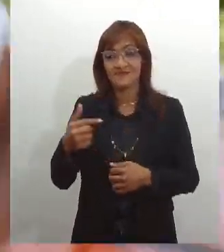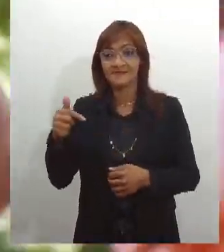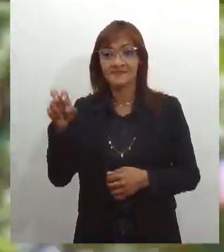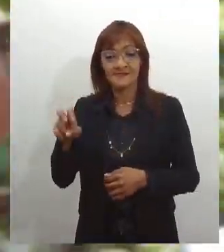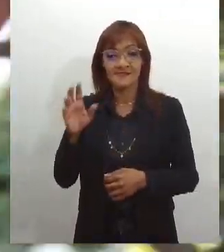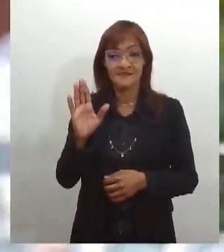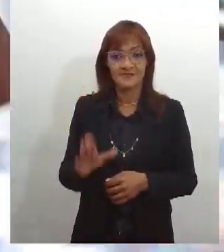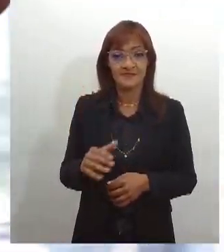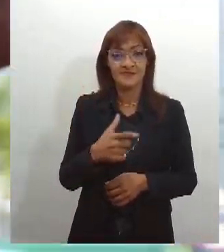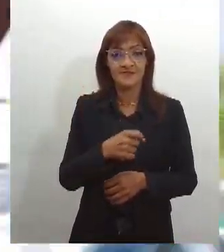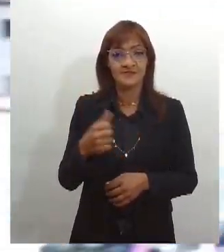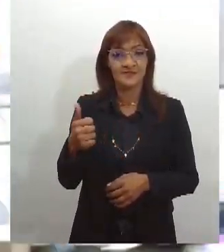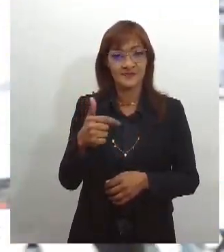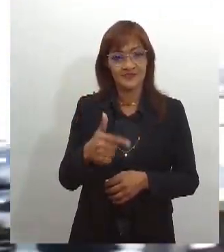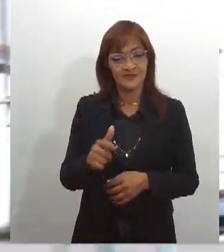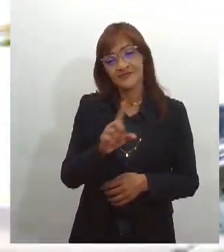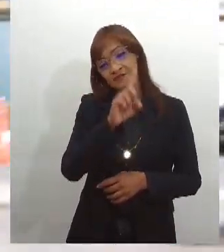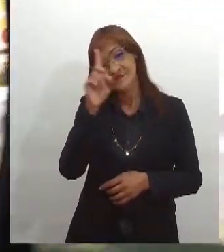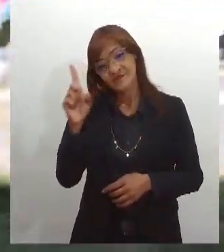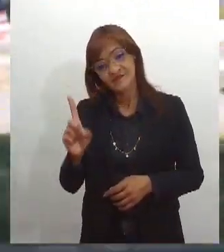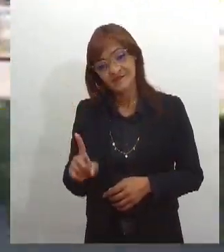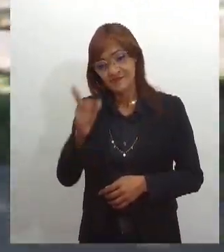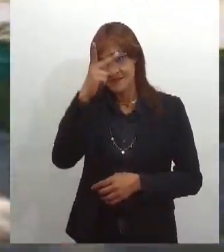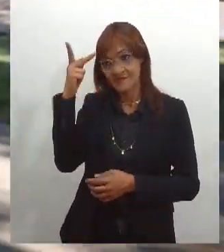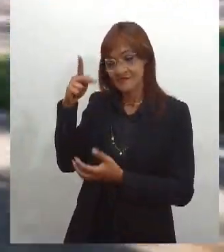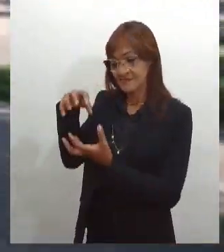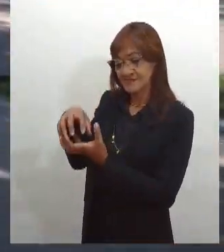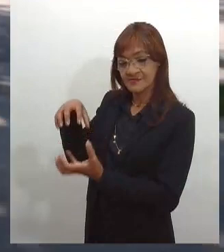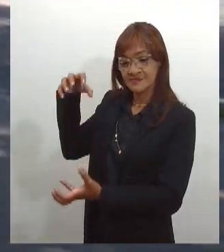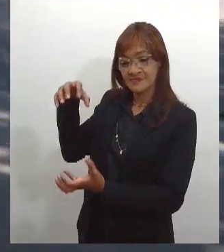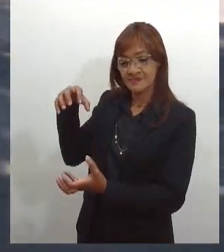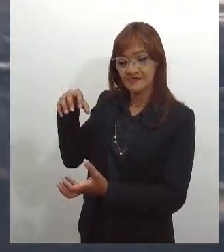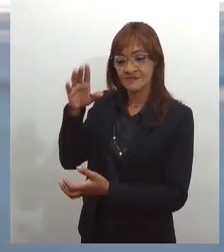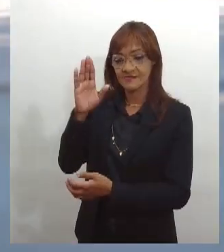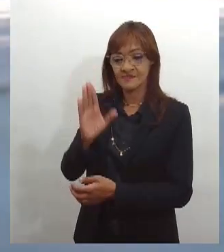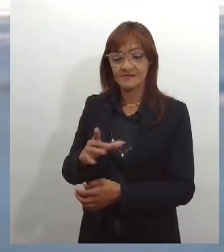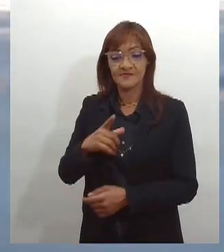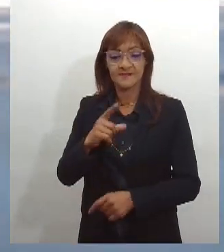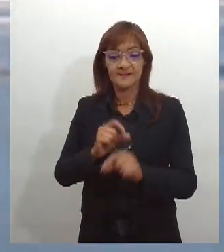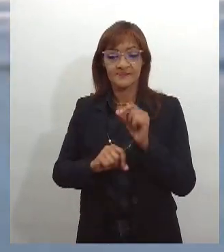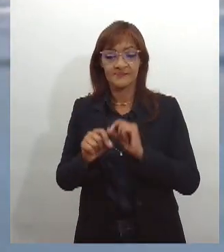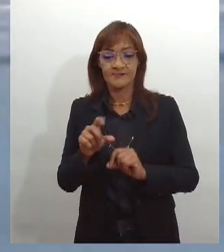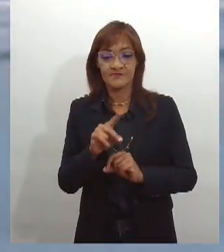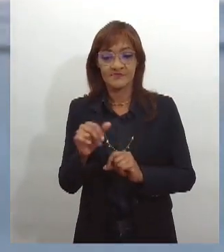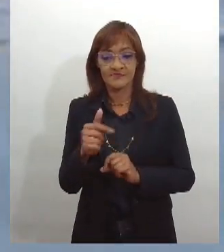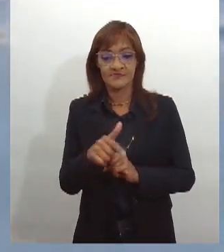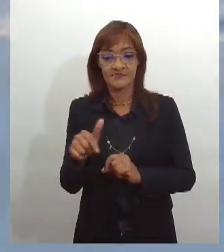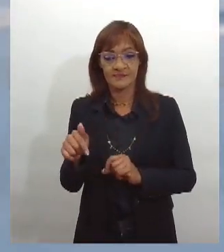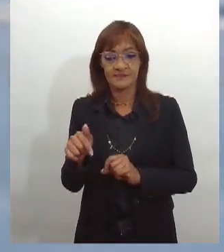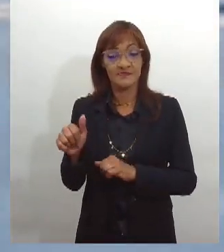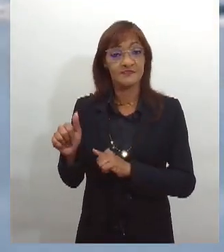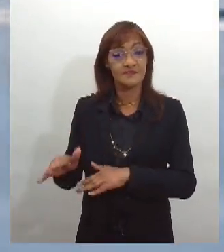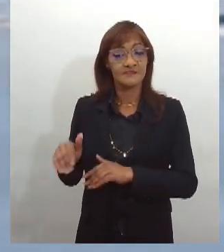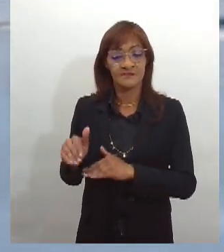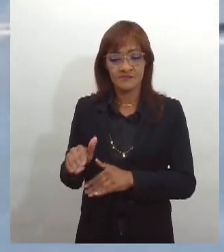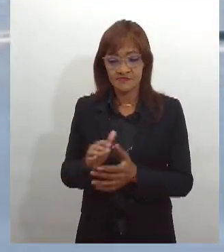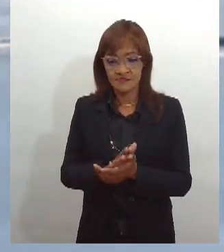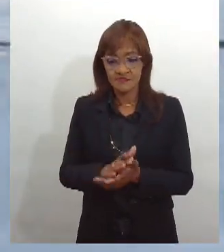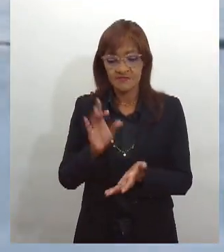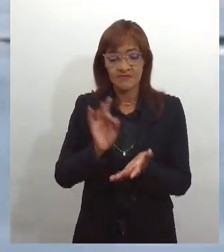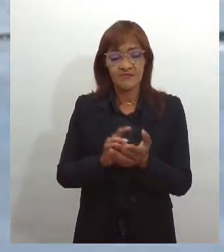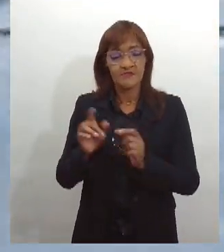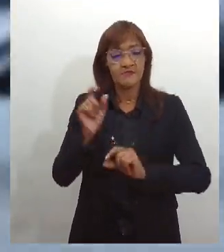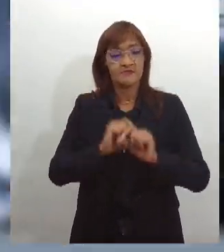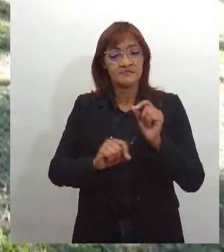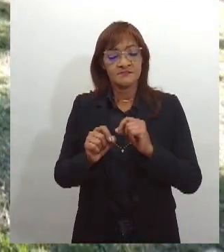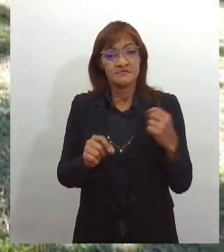institui o Dia Estadual do Idoso, celebrado neste dia 27 de setembro, que não só reconhece a contribuição valiosa dos idosos para